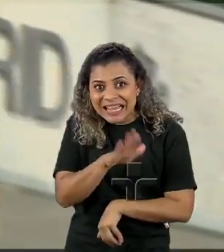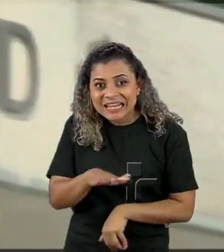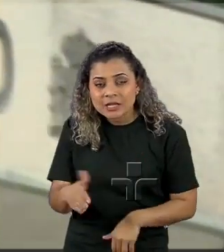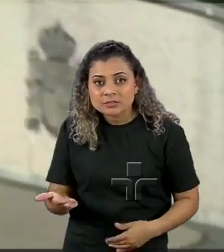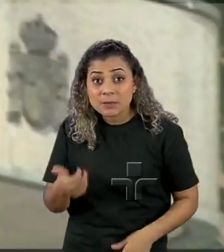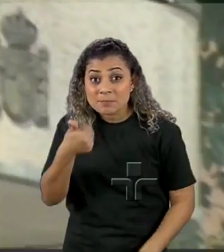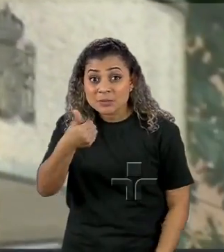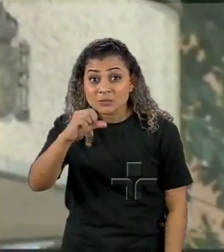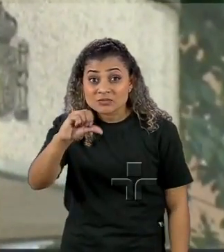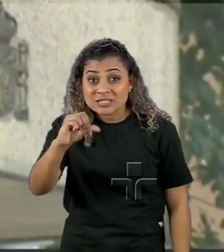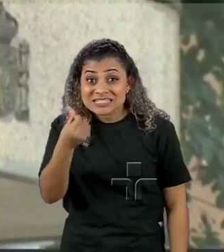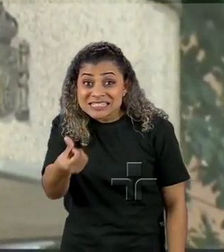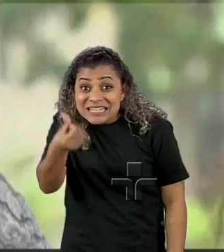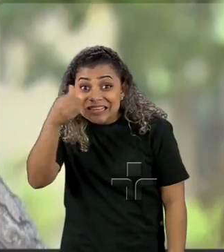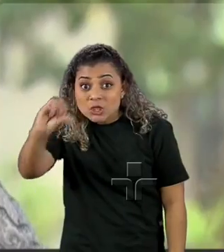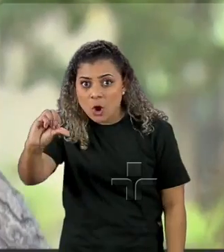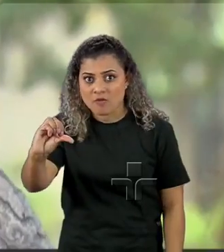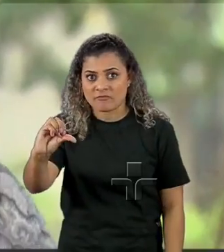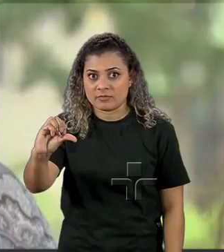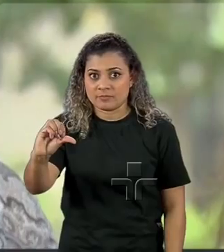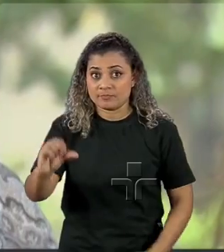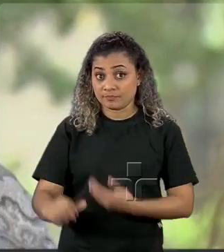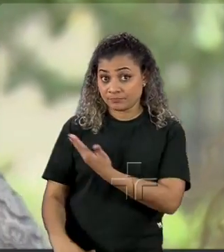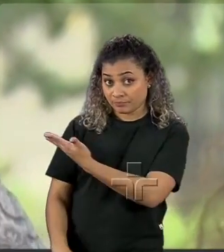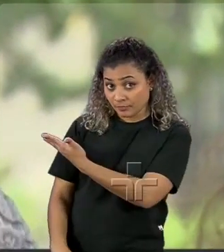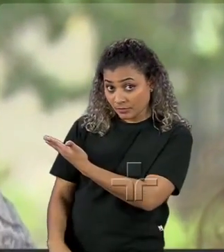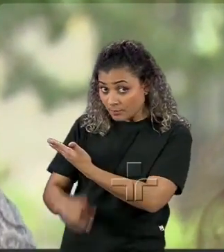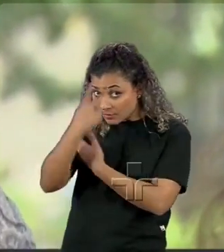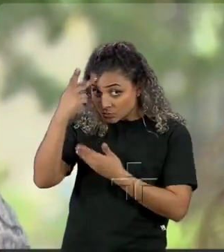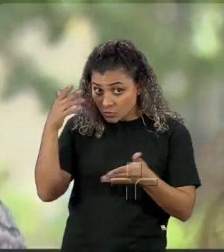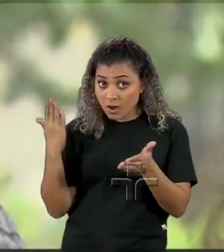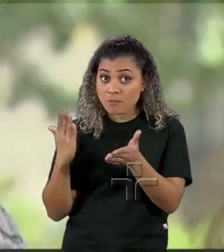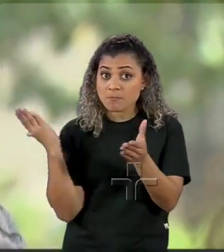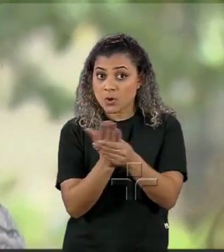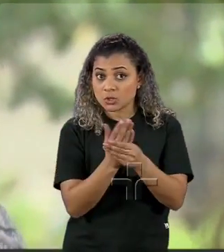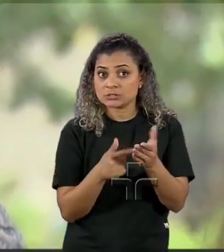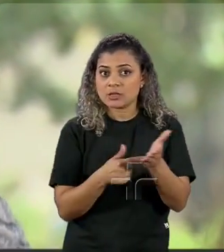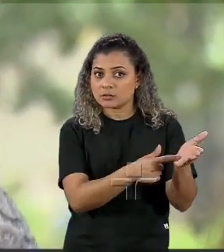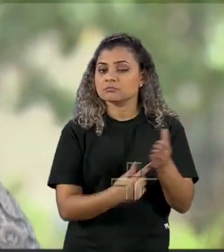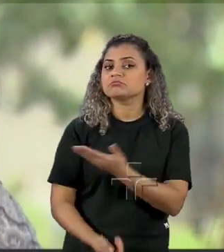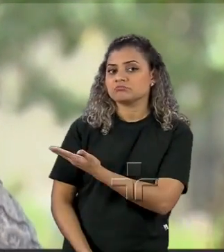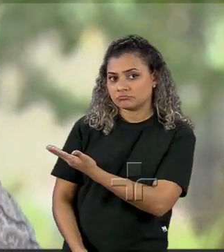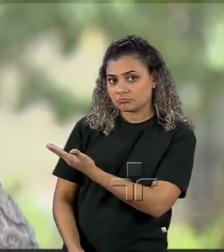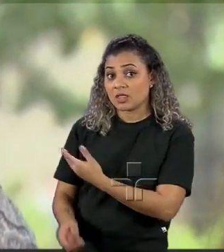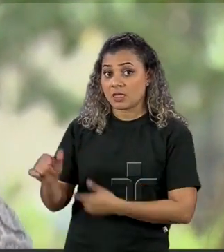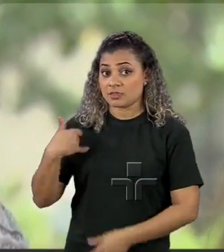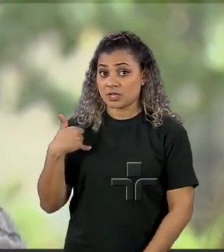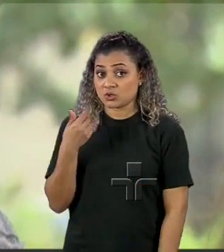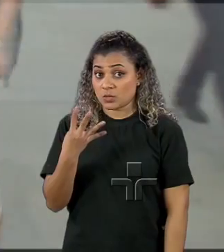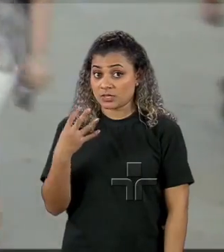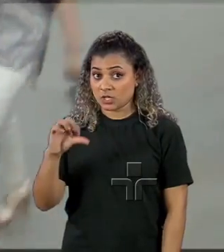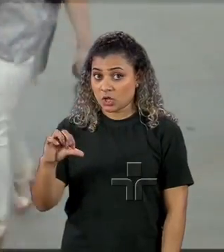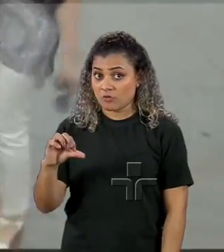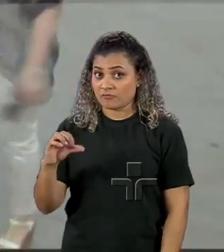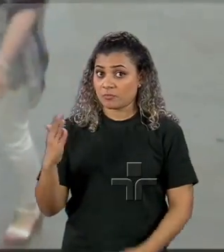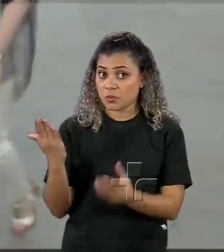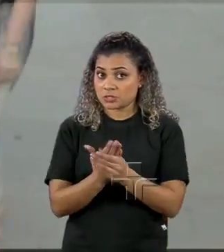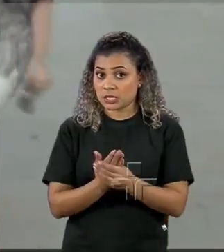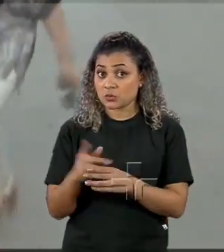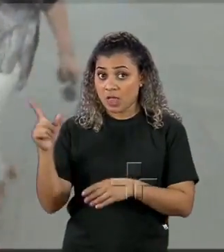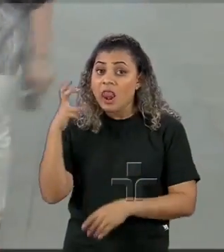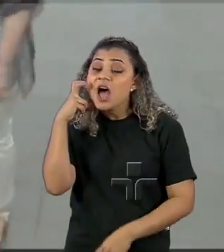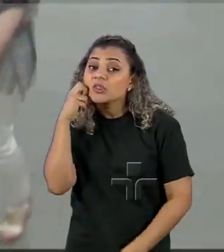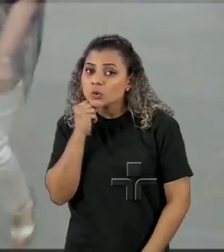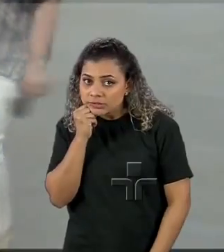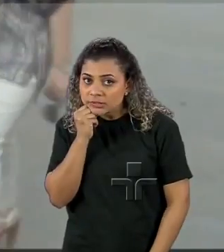em 1969. Quem entrou com a ação foi Inês Madrigal, de 49 anos. Ela foi